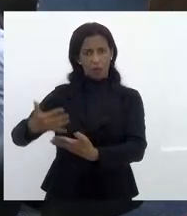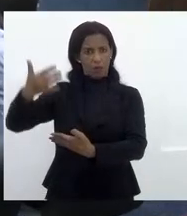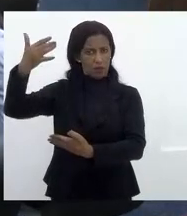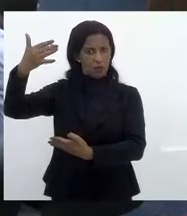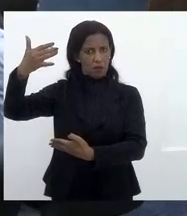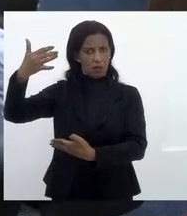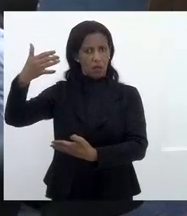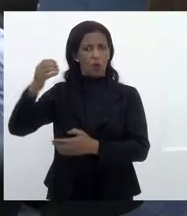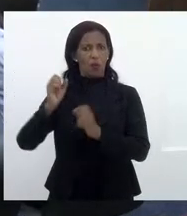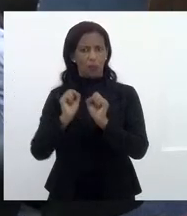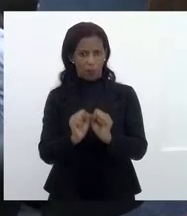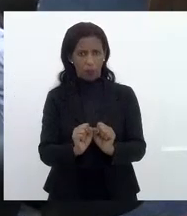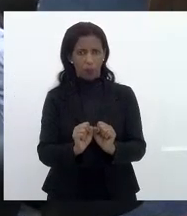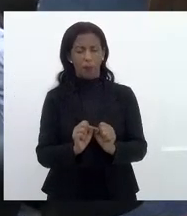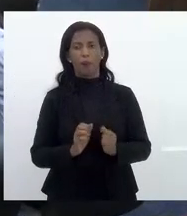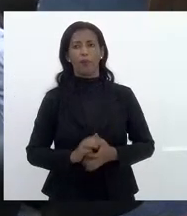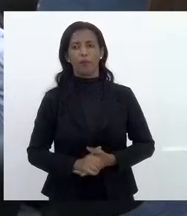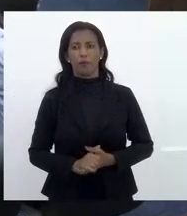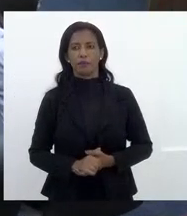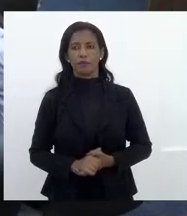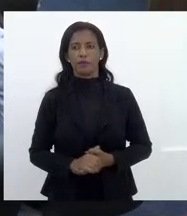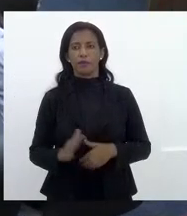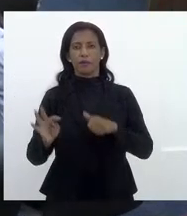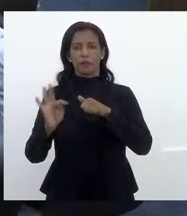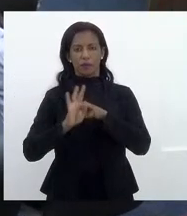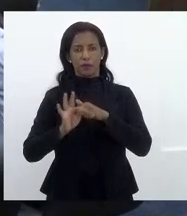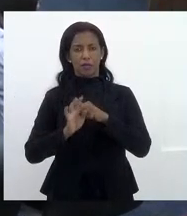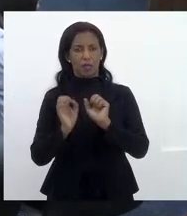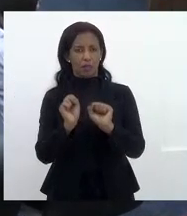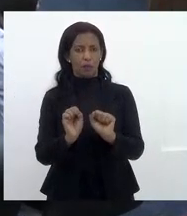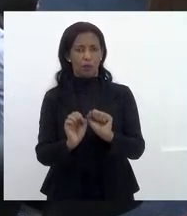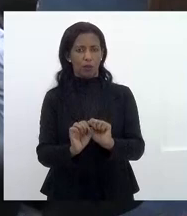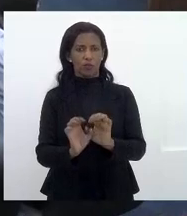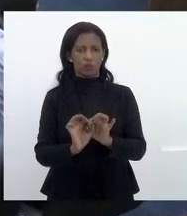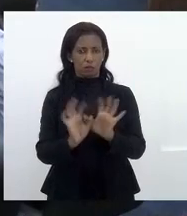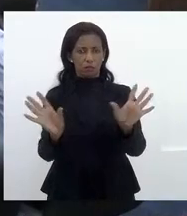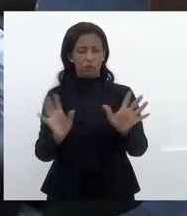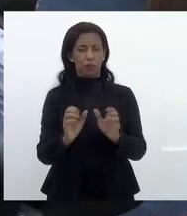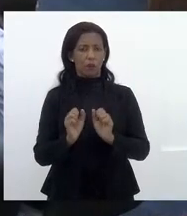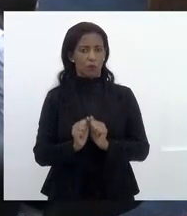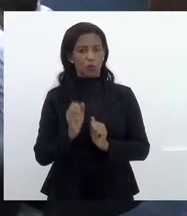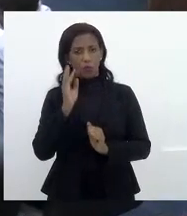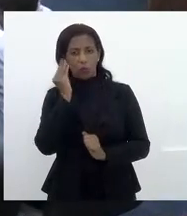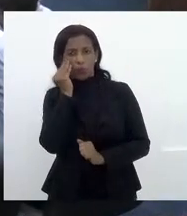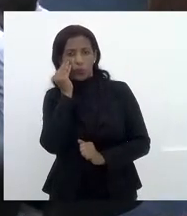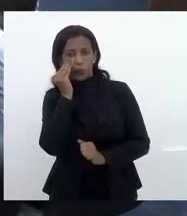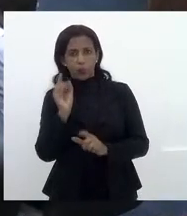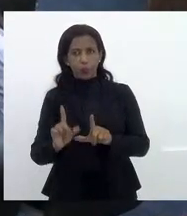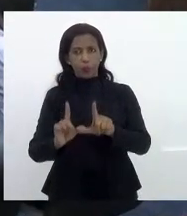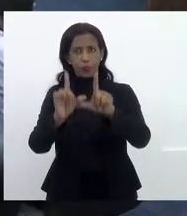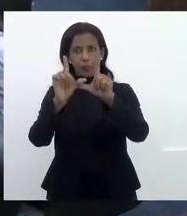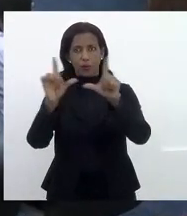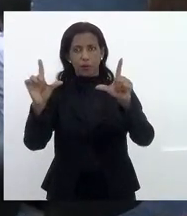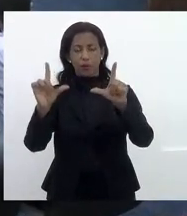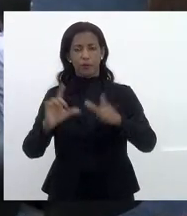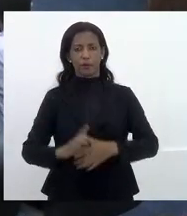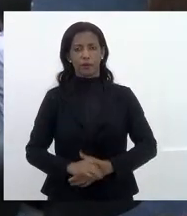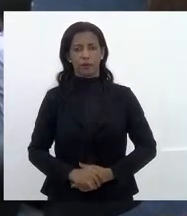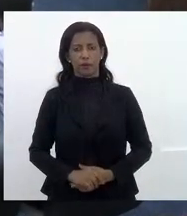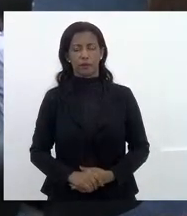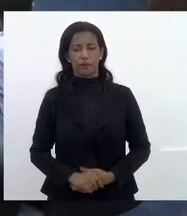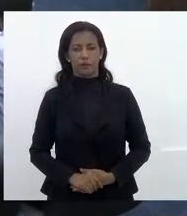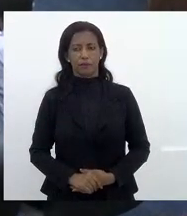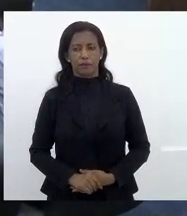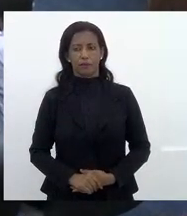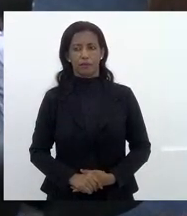do Rio previdência pedir para técnica disponibilizar em tentação para a gente poder acompanhar aqui pelos bonitos também